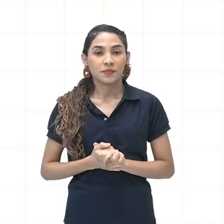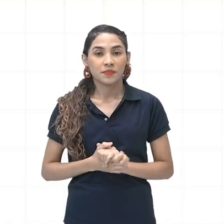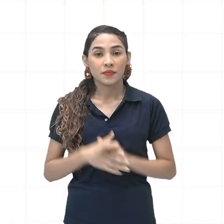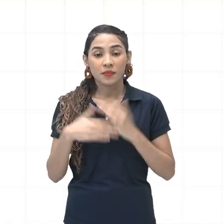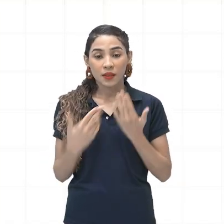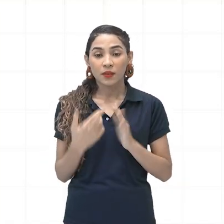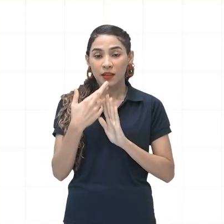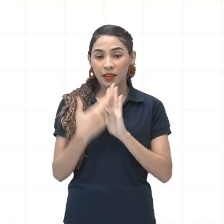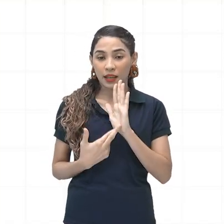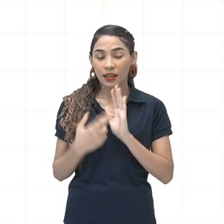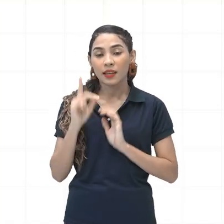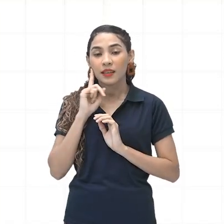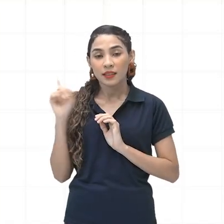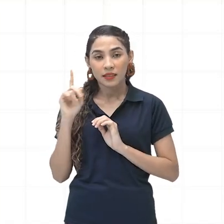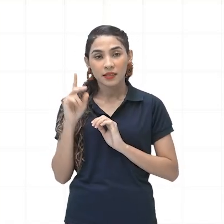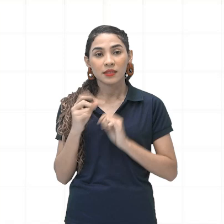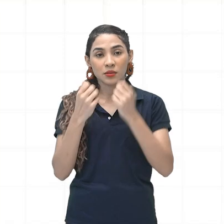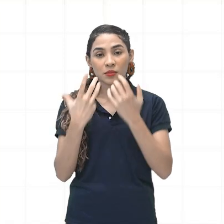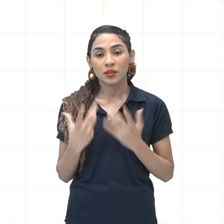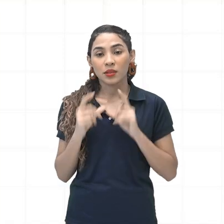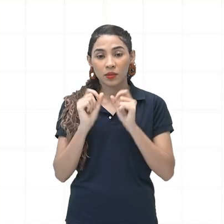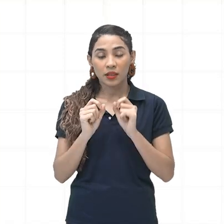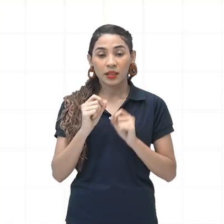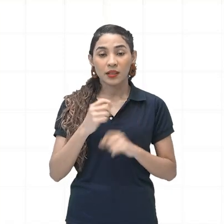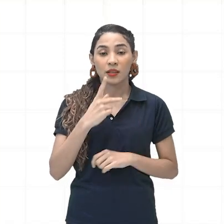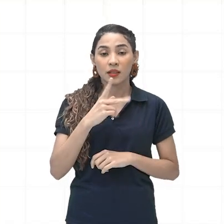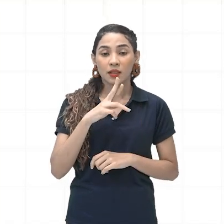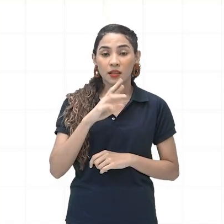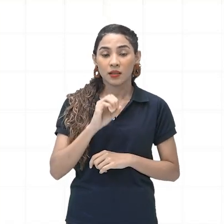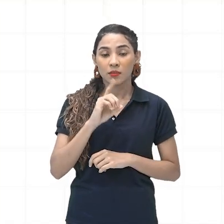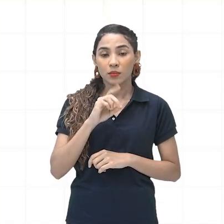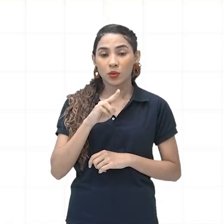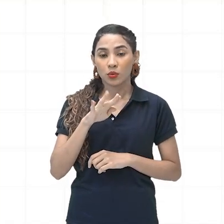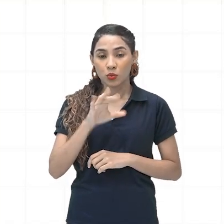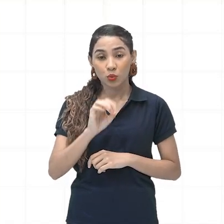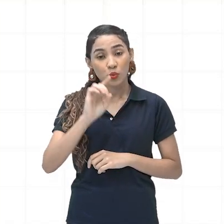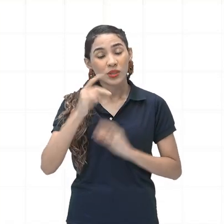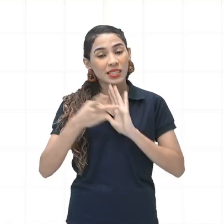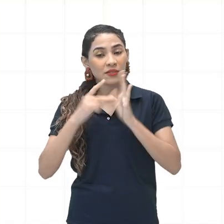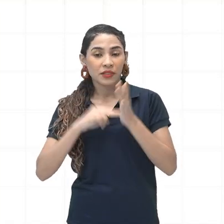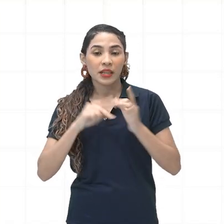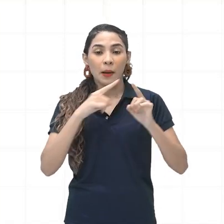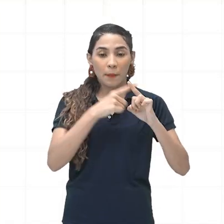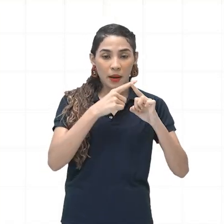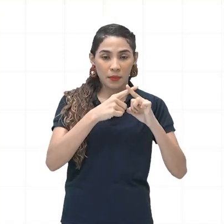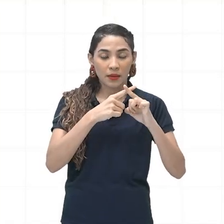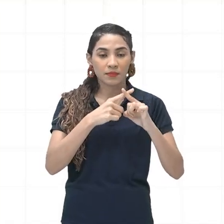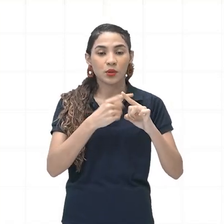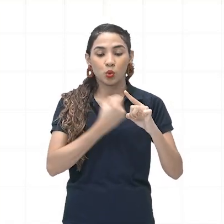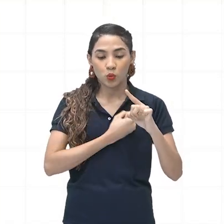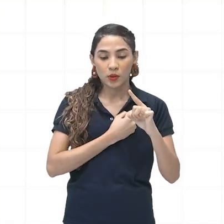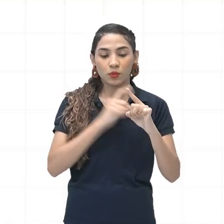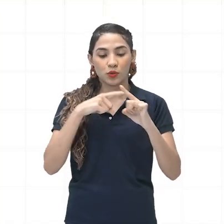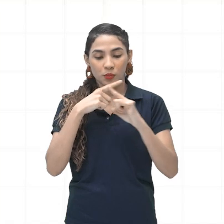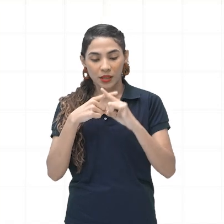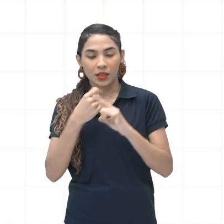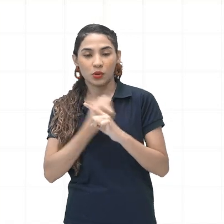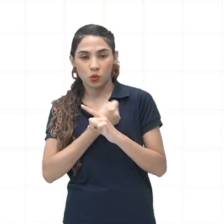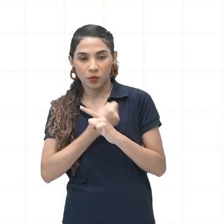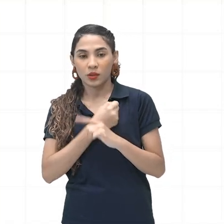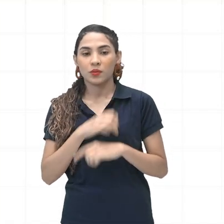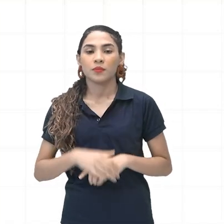essa propriedade, ela fala de produto. Produto, ou seja, multiplicação